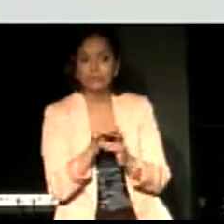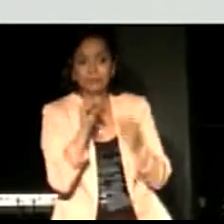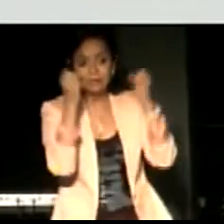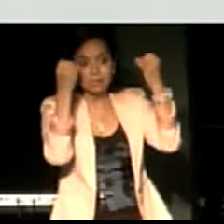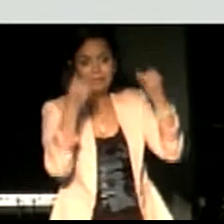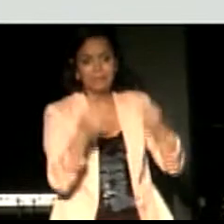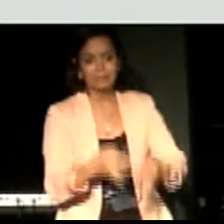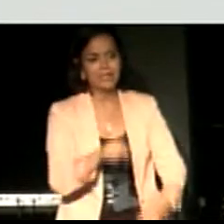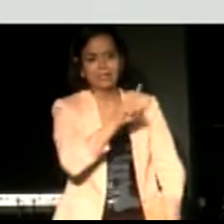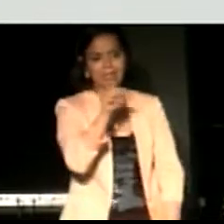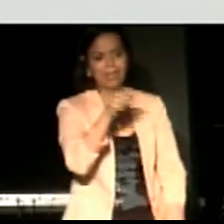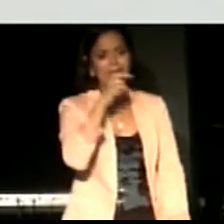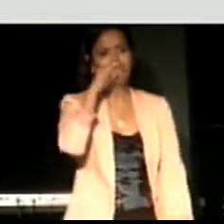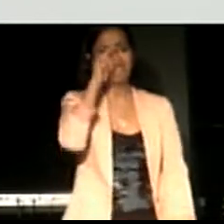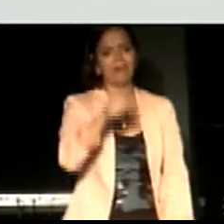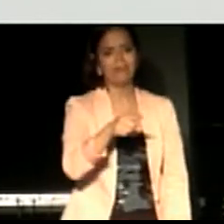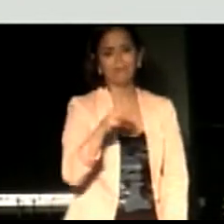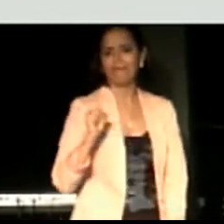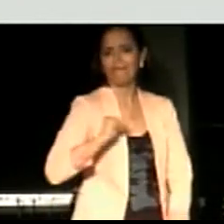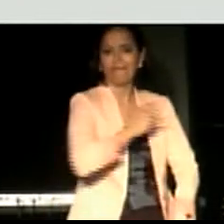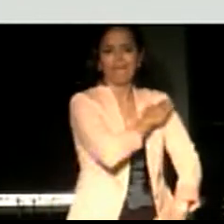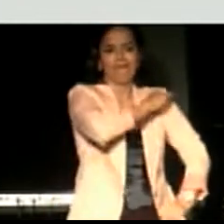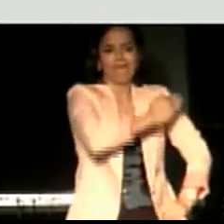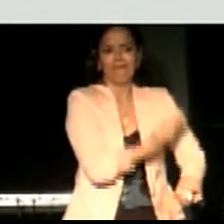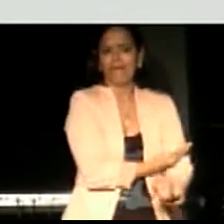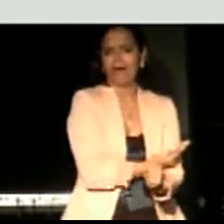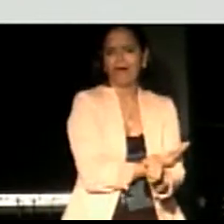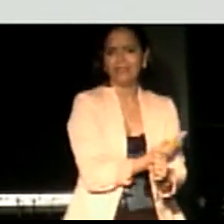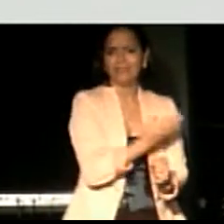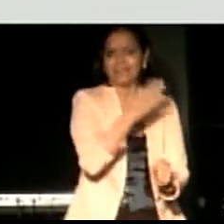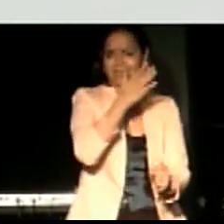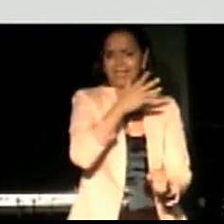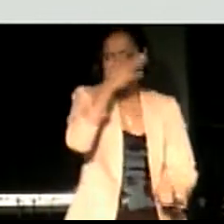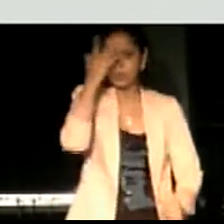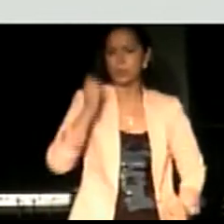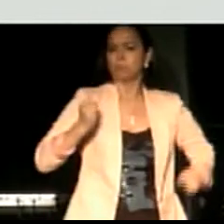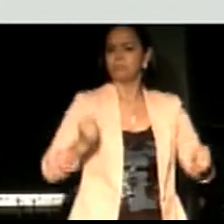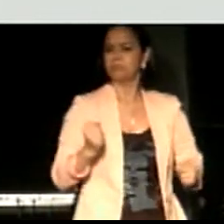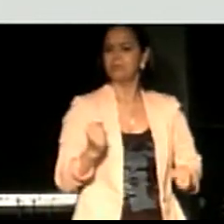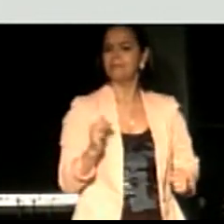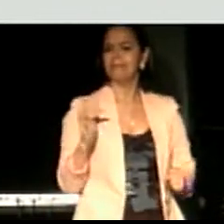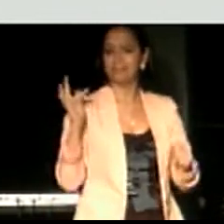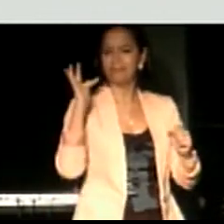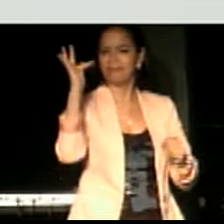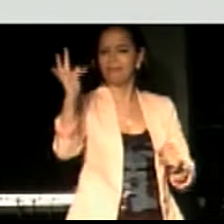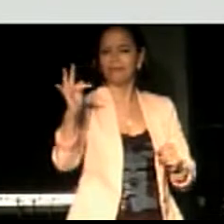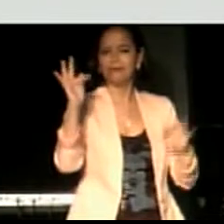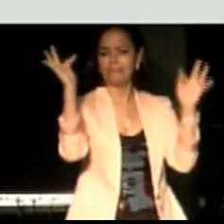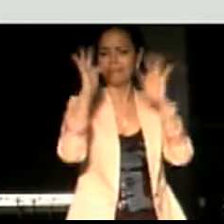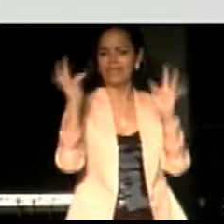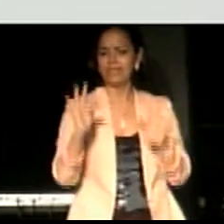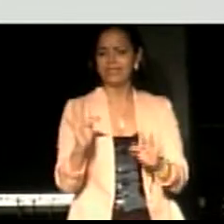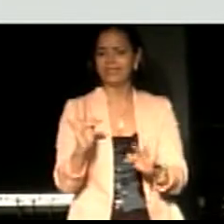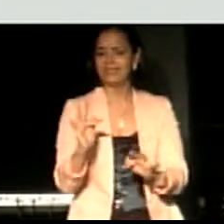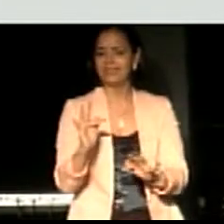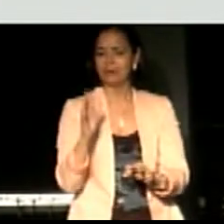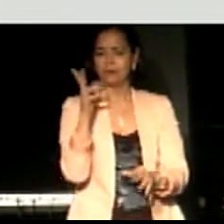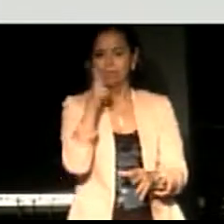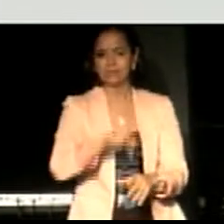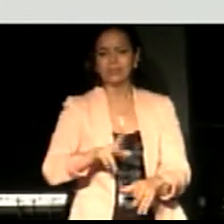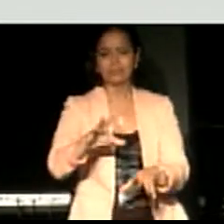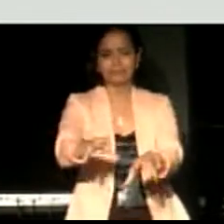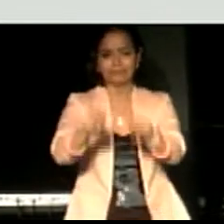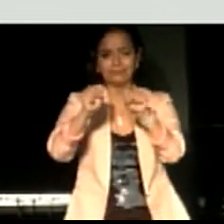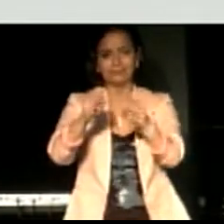os arrogantes, não são os agressivos que serão felizes e que vão dominar a terra, são os mansos.